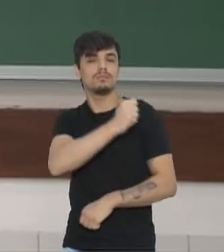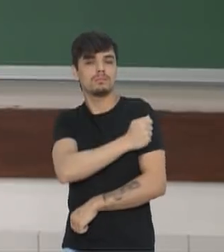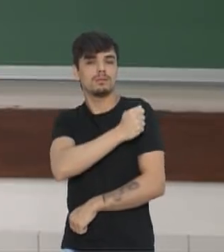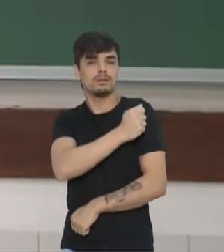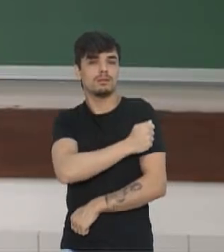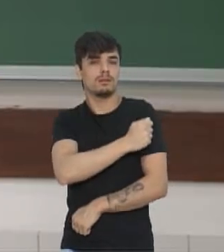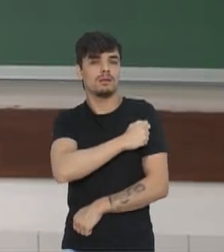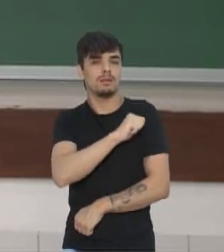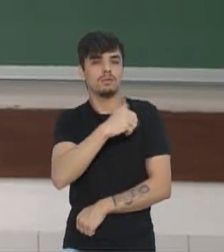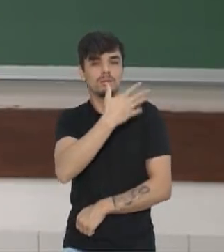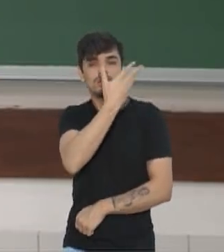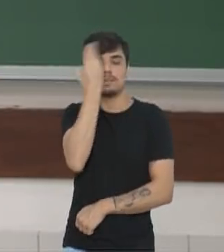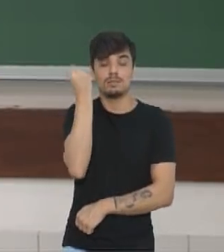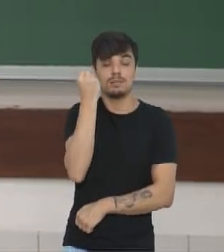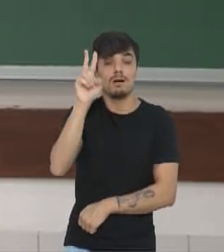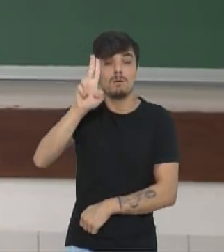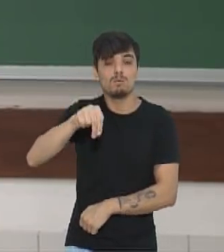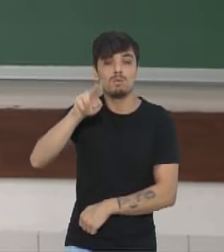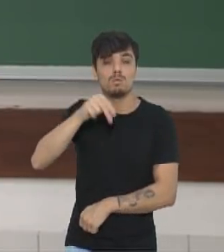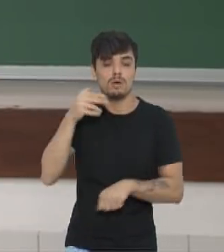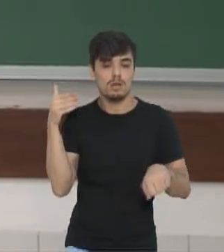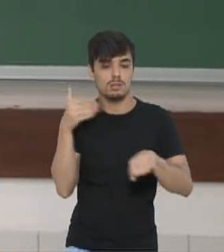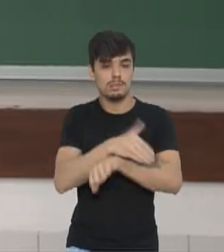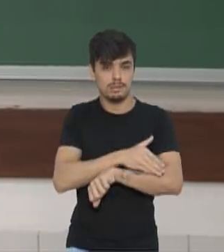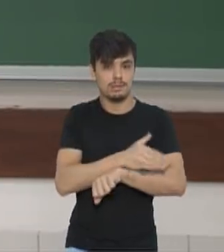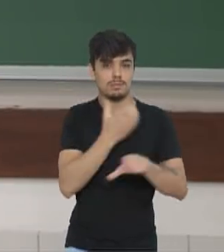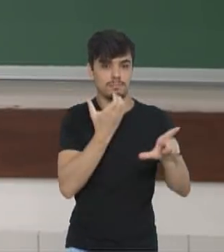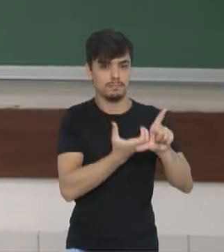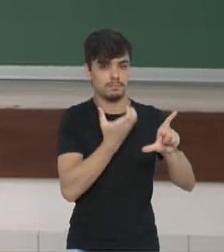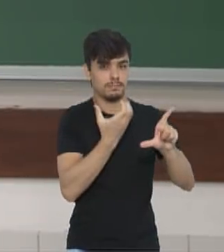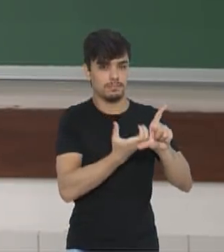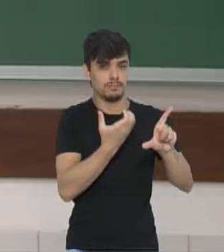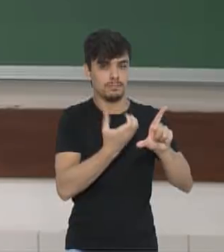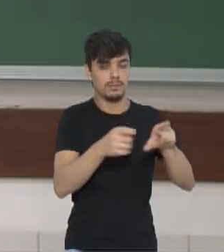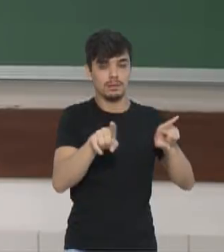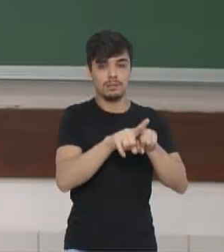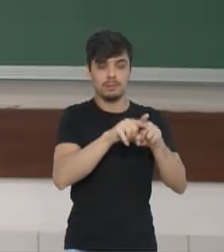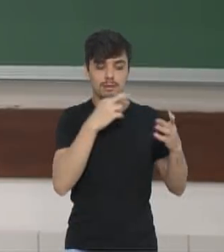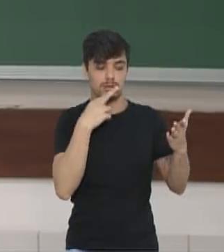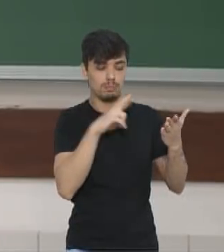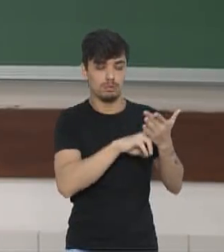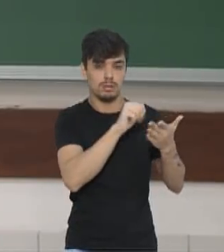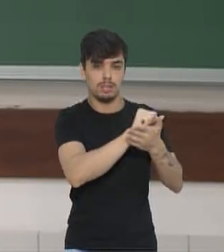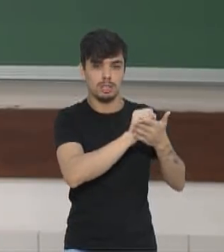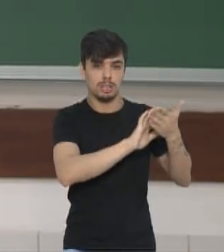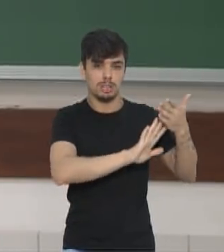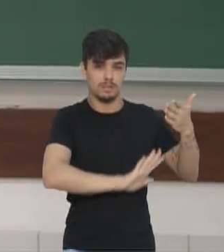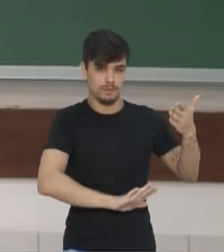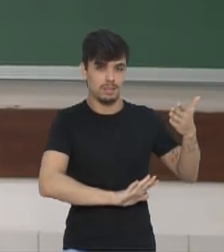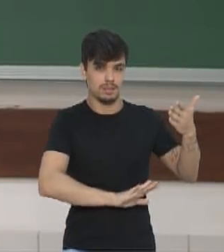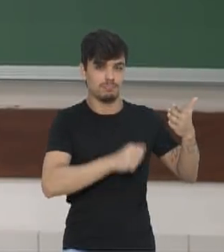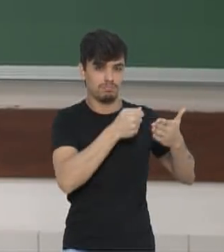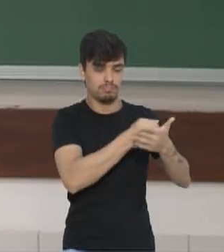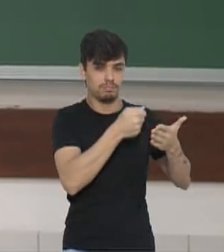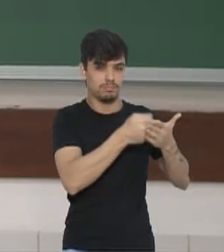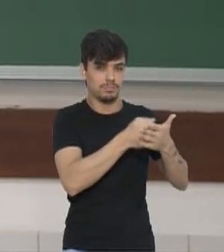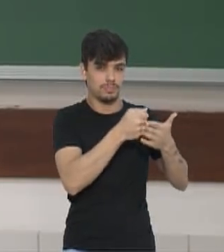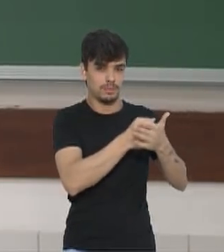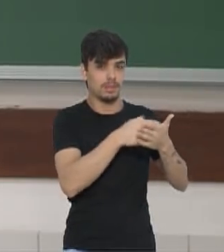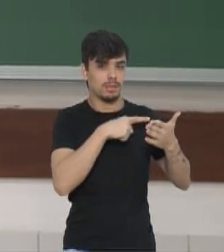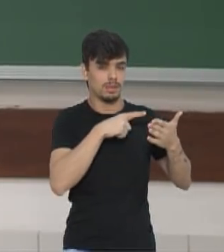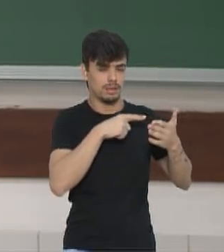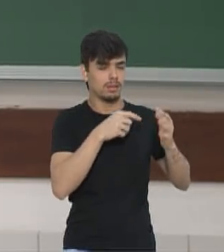alunos, que nunca se esqueçam de ir acessar o Google Class e lá responder a chamada, a atividade obrigatória que